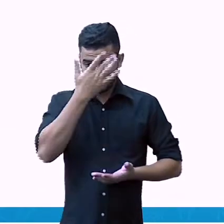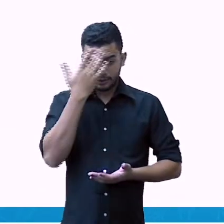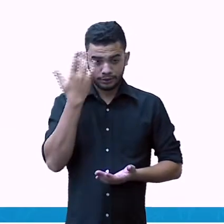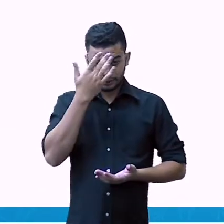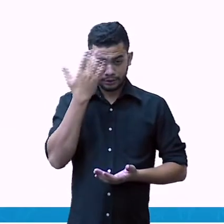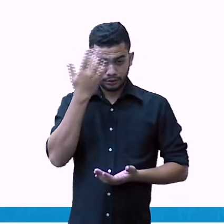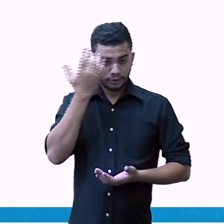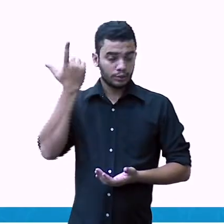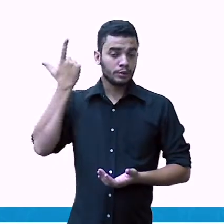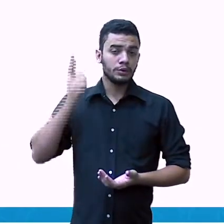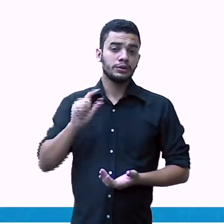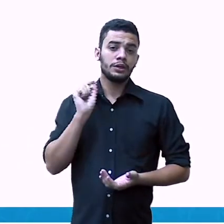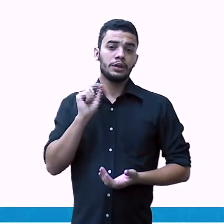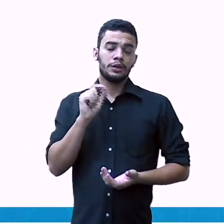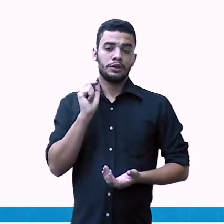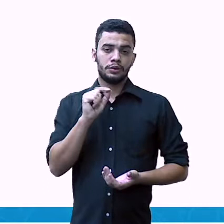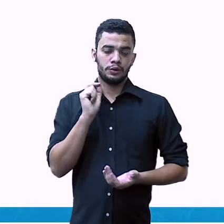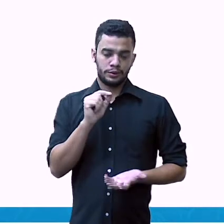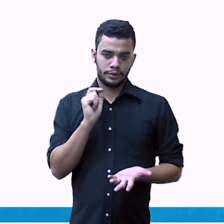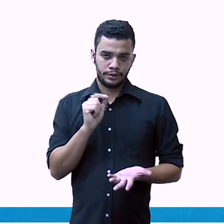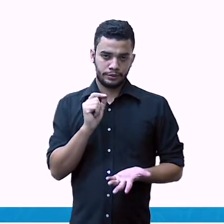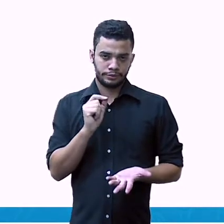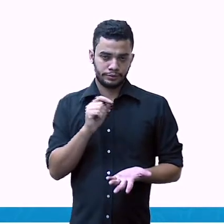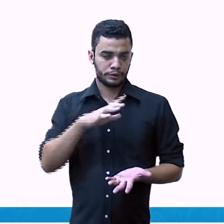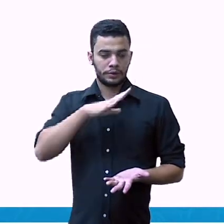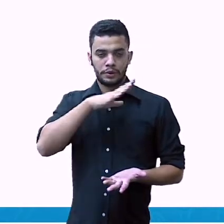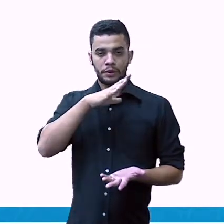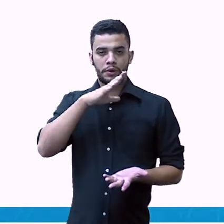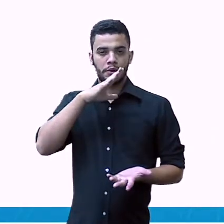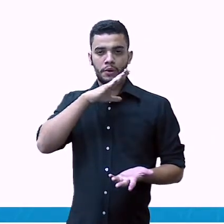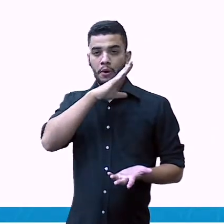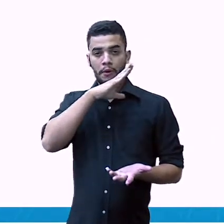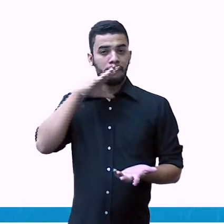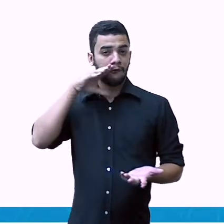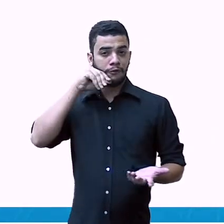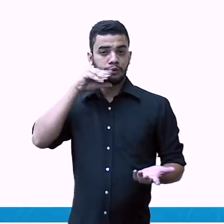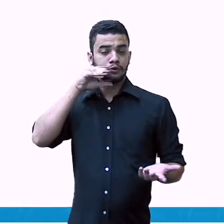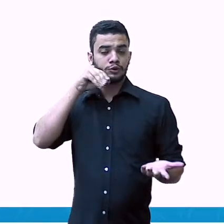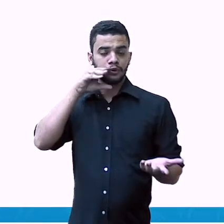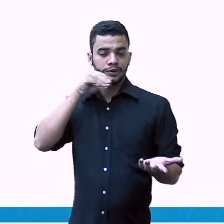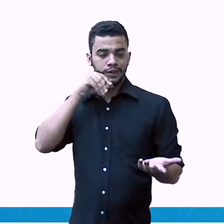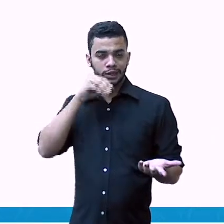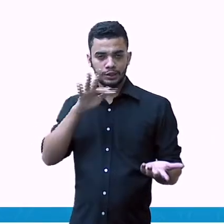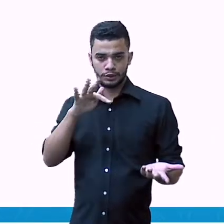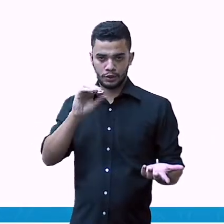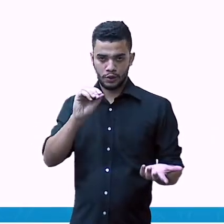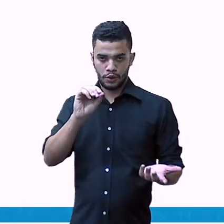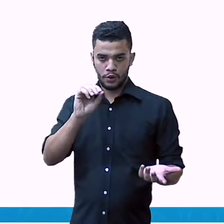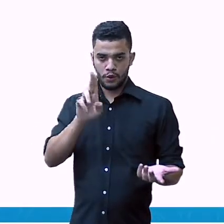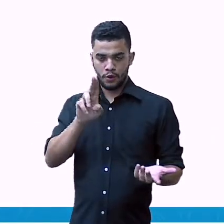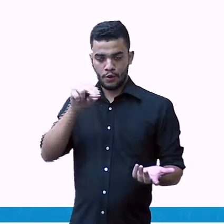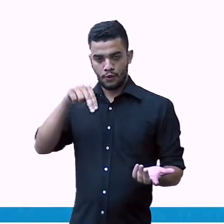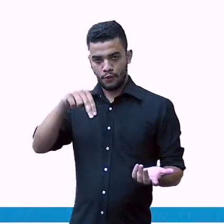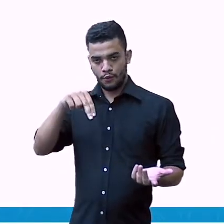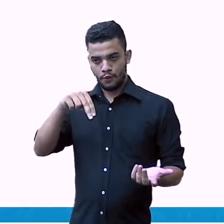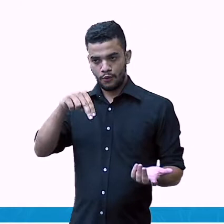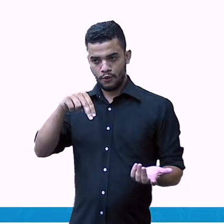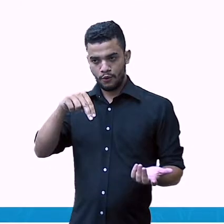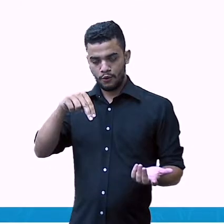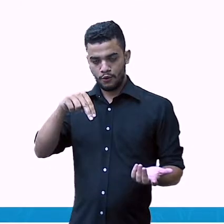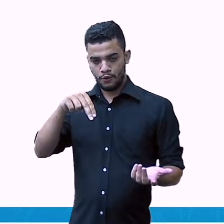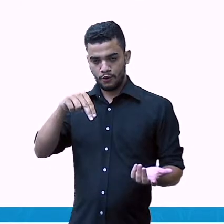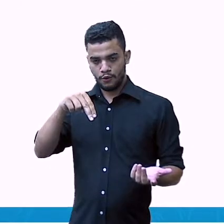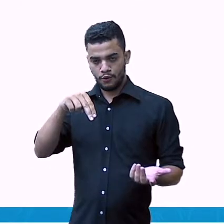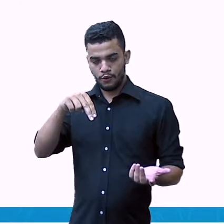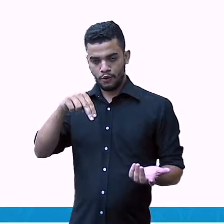particulares ou públicas, instituições militares, órgãos e instituições do governo ou trabalhar por conta